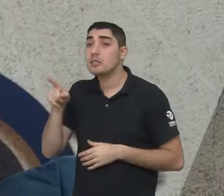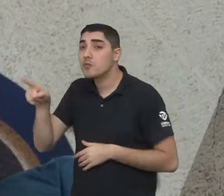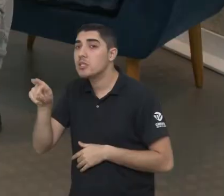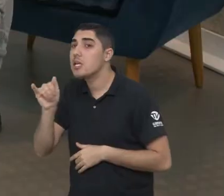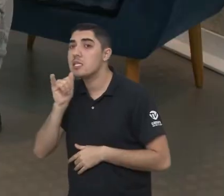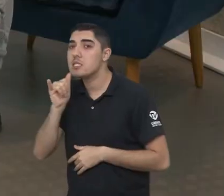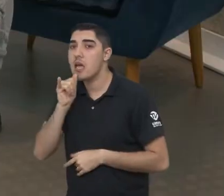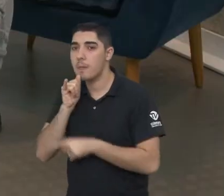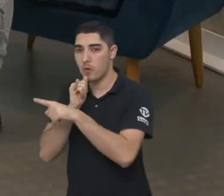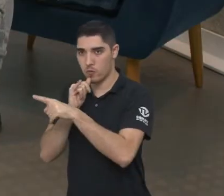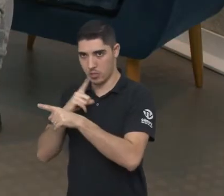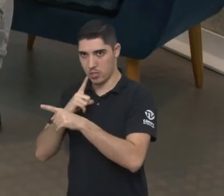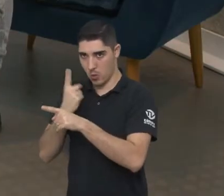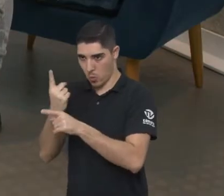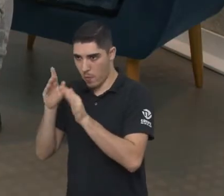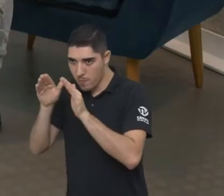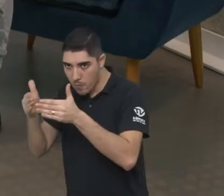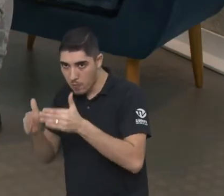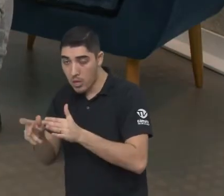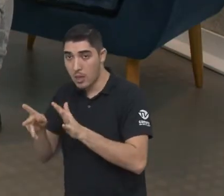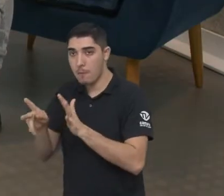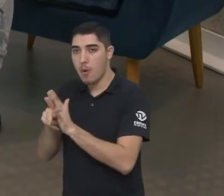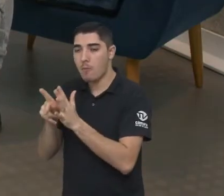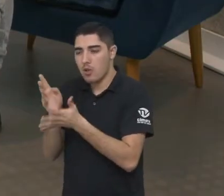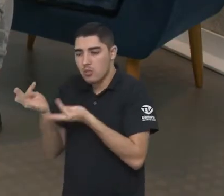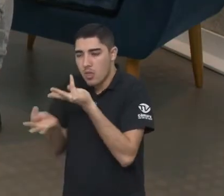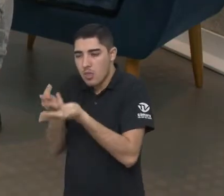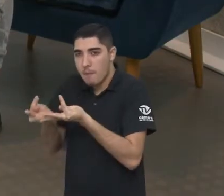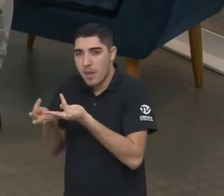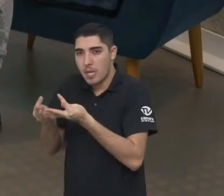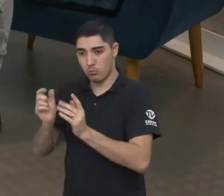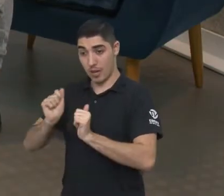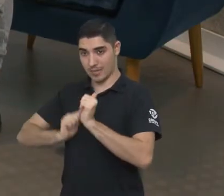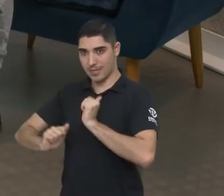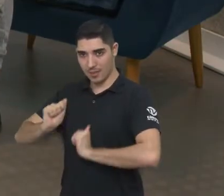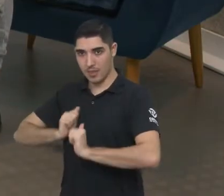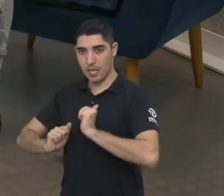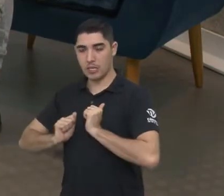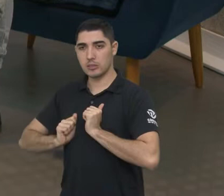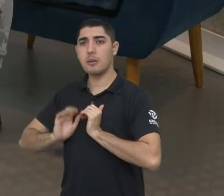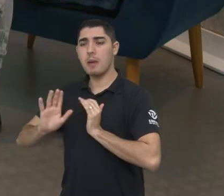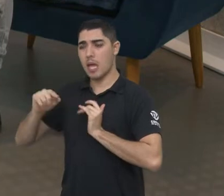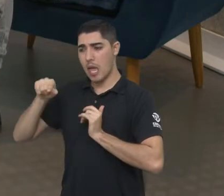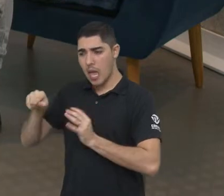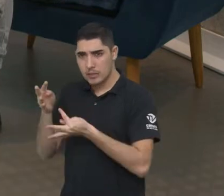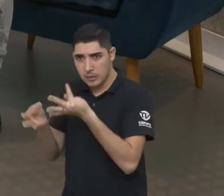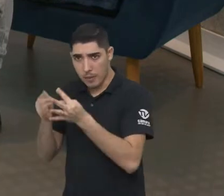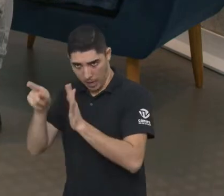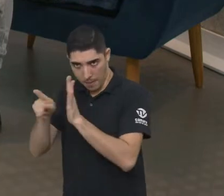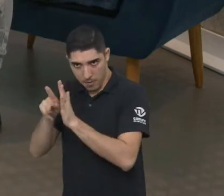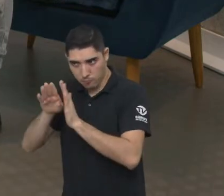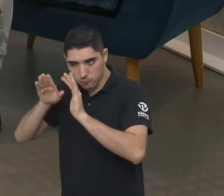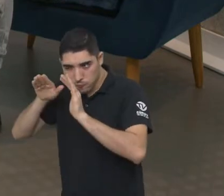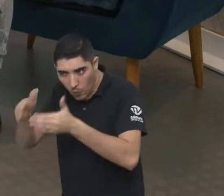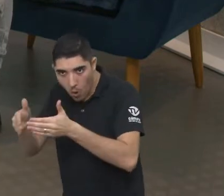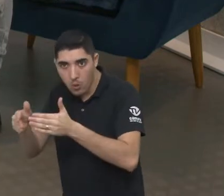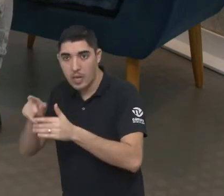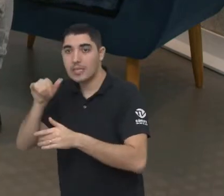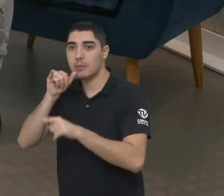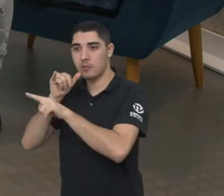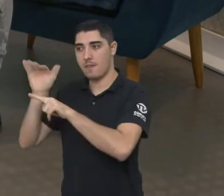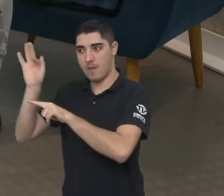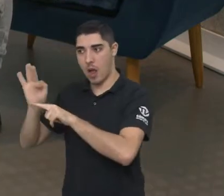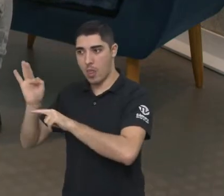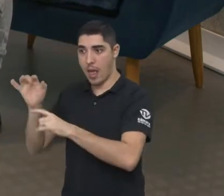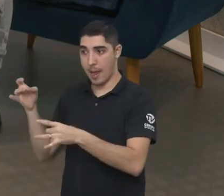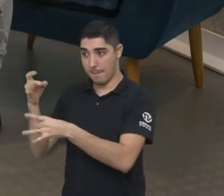é especializado em uma das suas especializações, tratamento de ansiedade. Isso. Esse tratamento de ansiedade, ele é uma especialização? Você também precisa, depois que